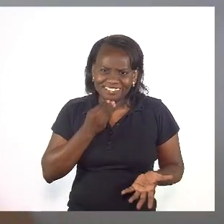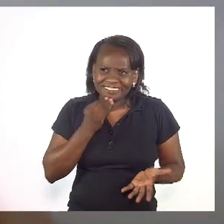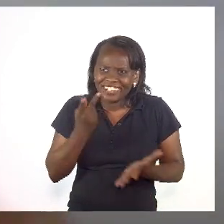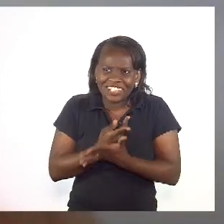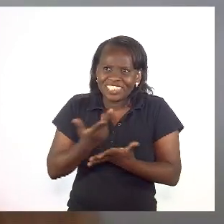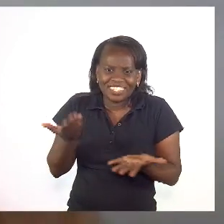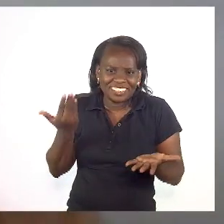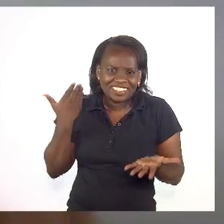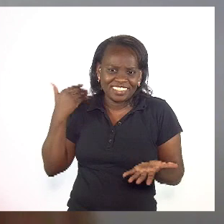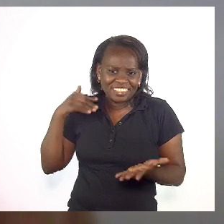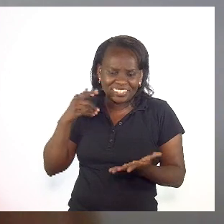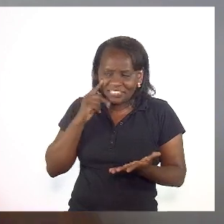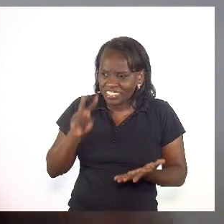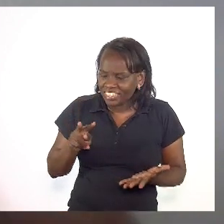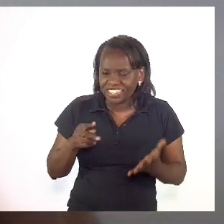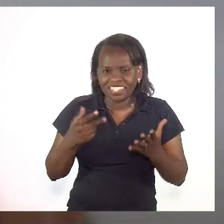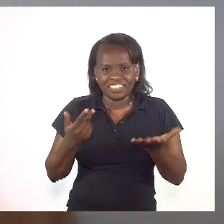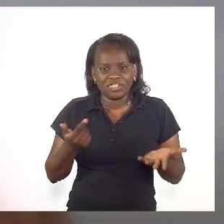aconteceu, não tem